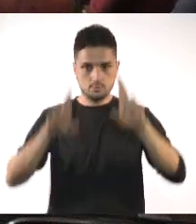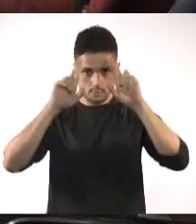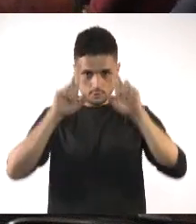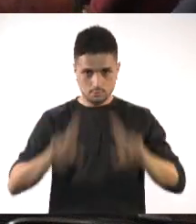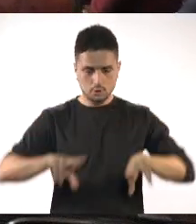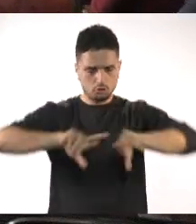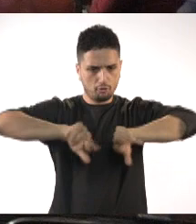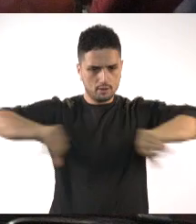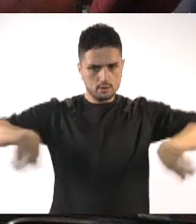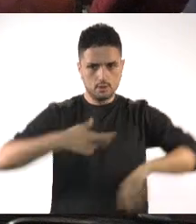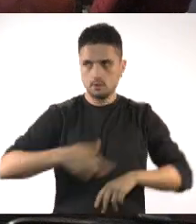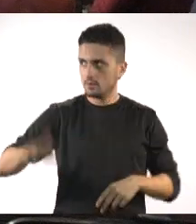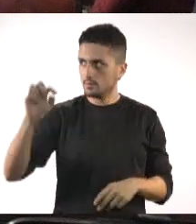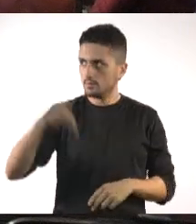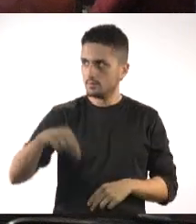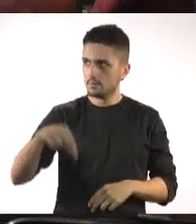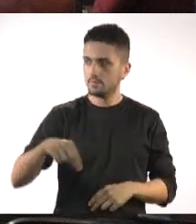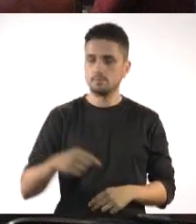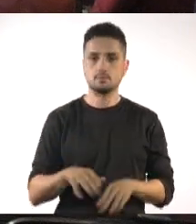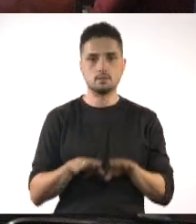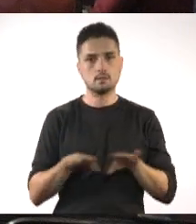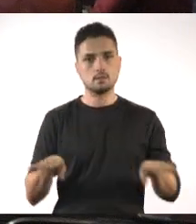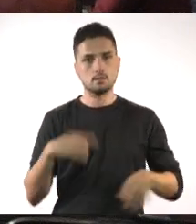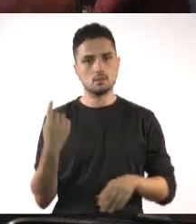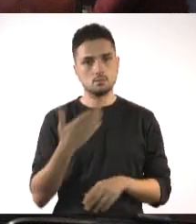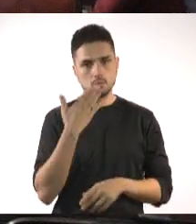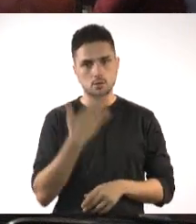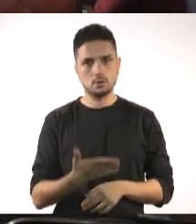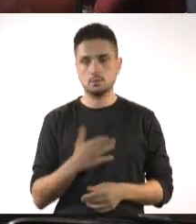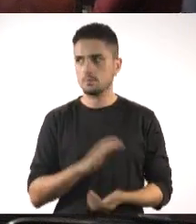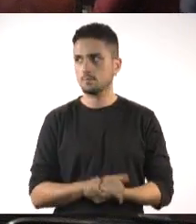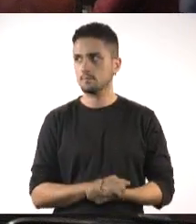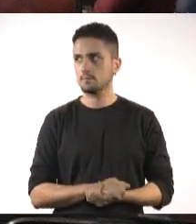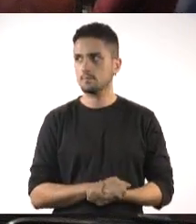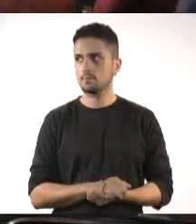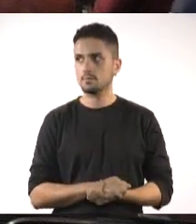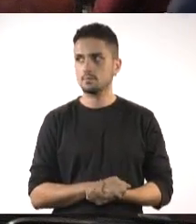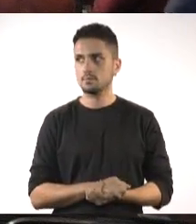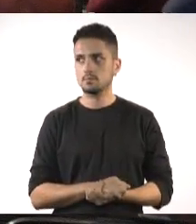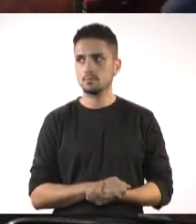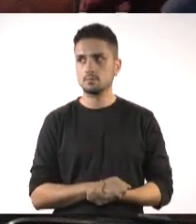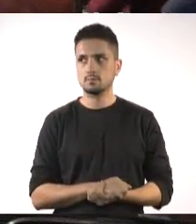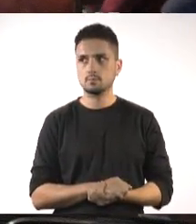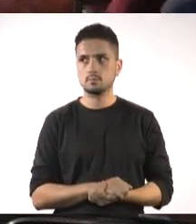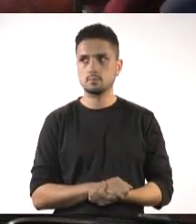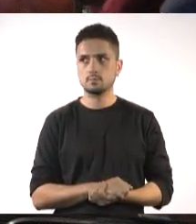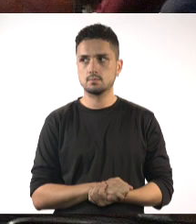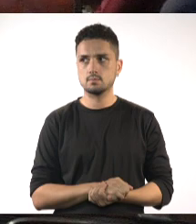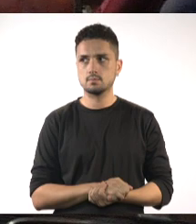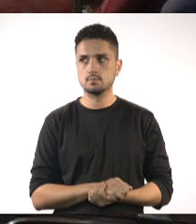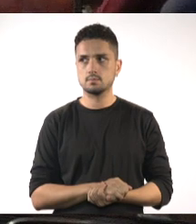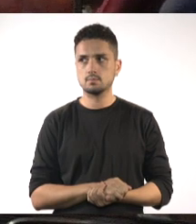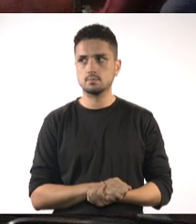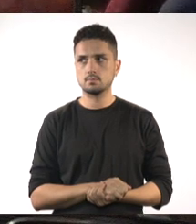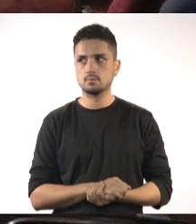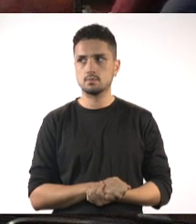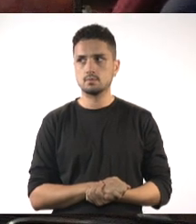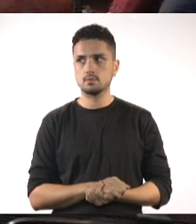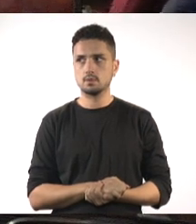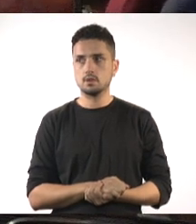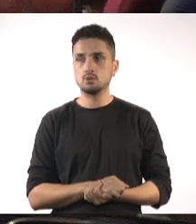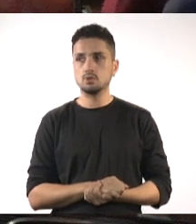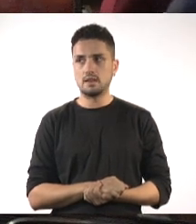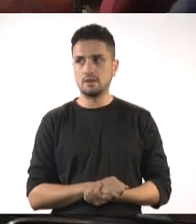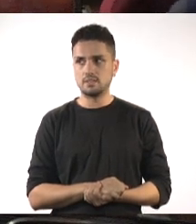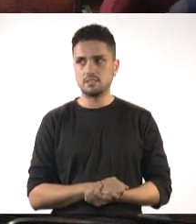presidente da mesa, nós pedimos então que o senhor possa continuar abençoando a todos nós, a essa cidade, esse estado, em